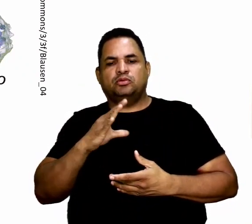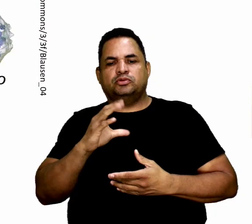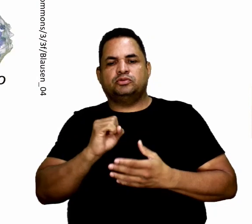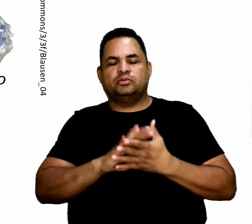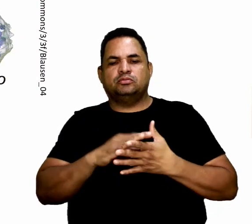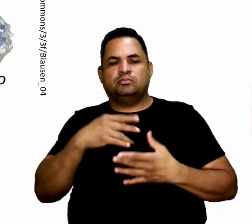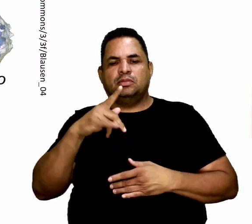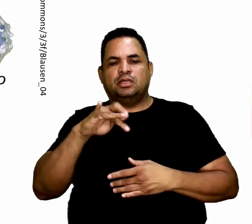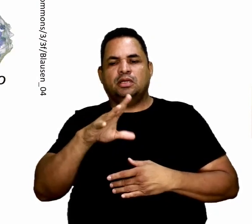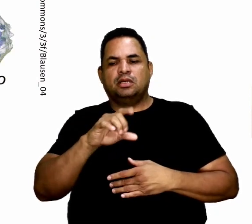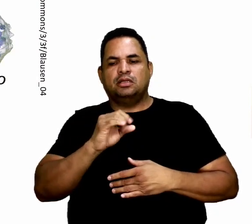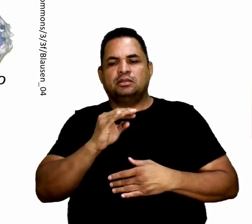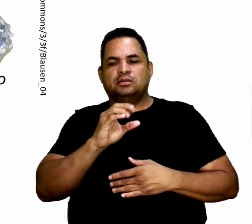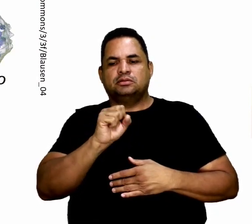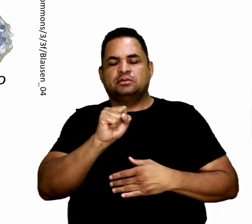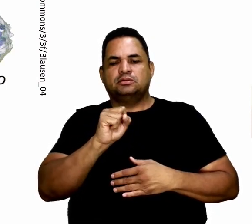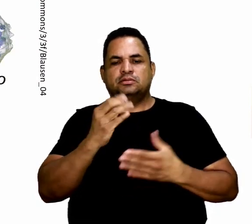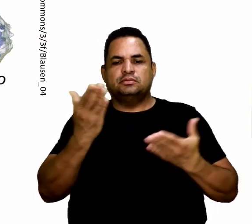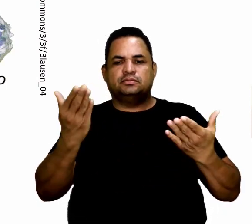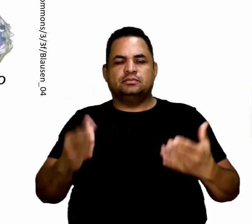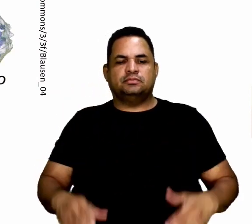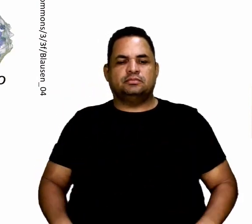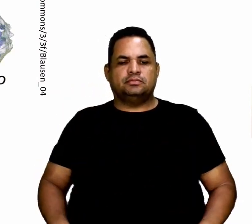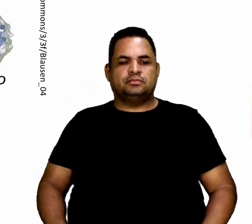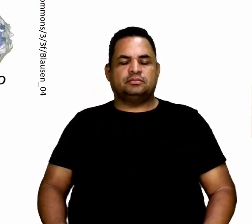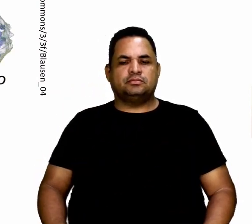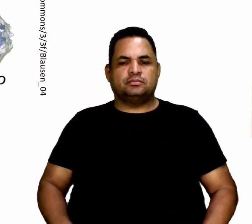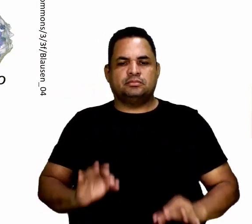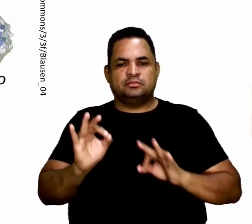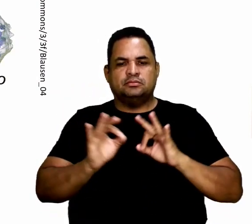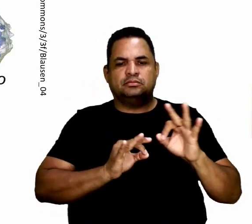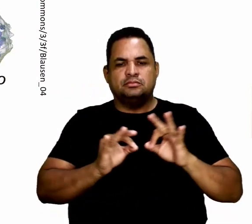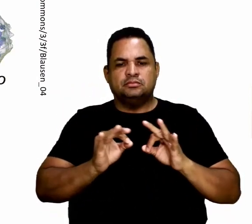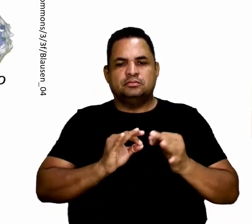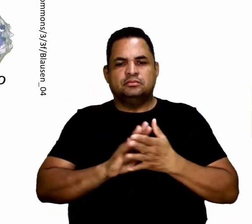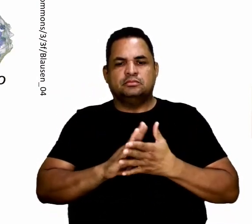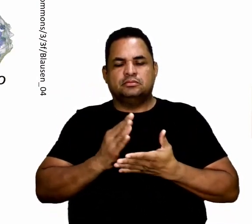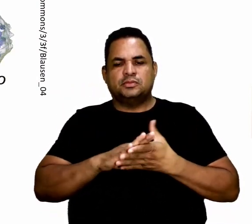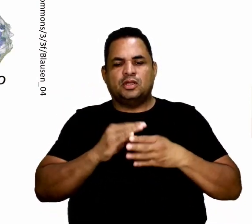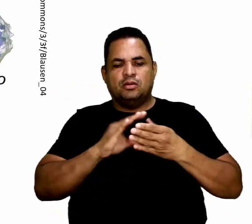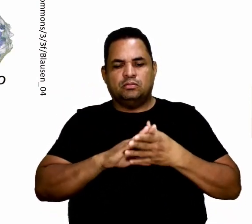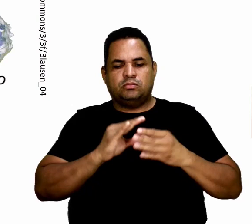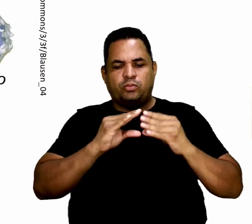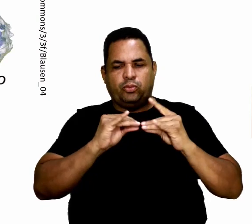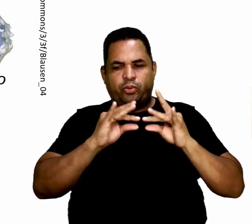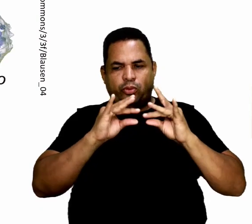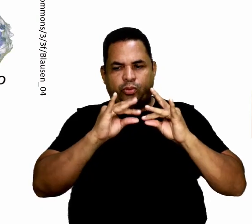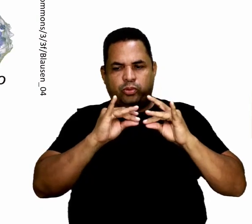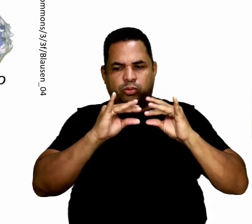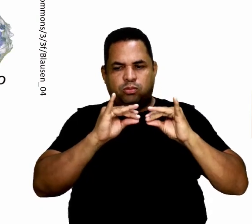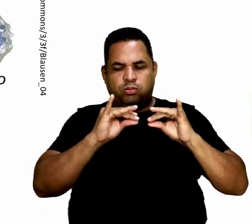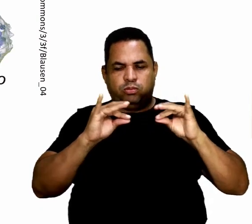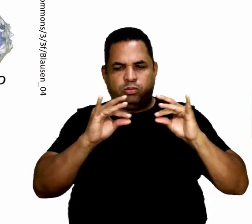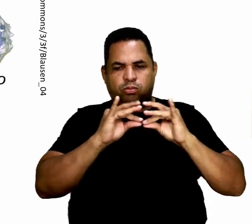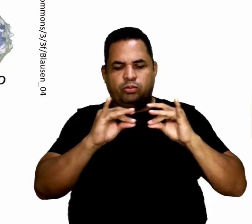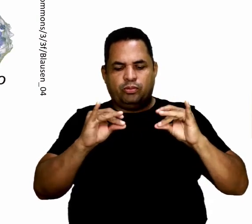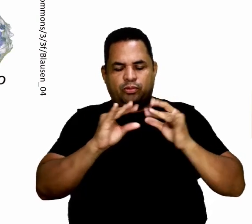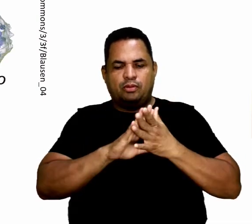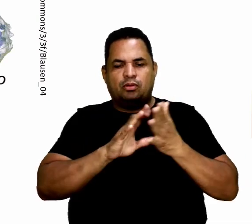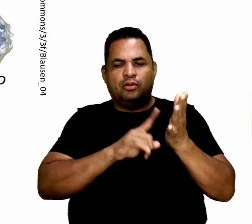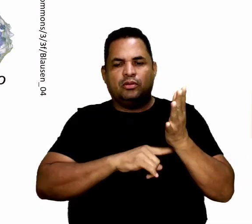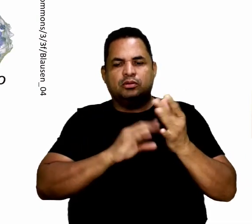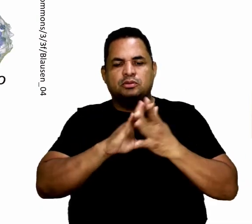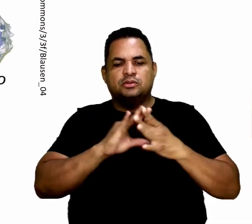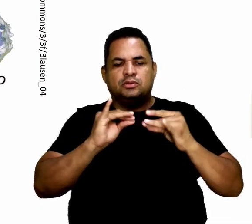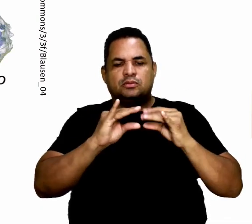conhecidos popularmente como plaquetas. Trombo vem de formação de trombo, né? De engrossamento do sangue, né? É como se faz o sangue